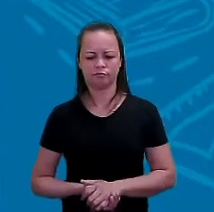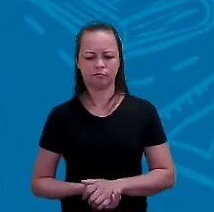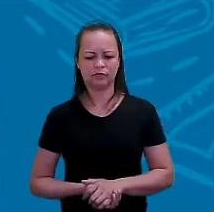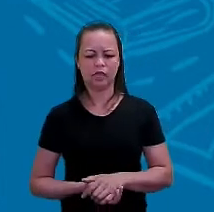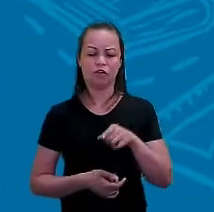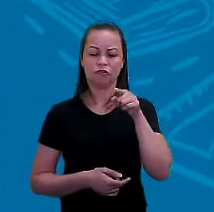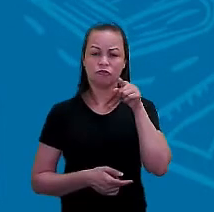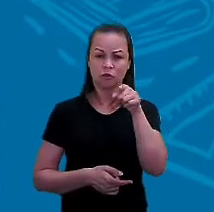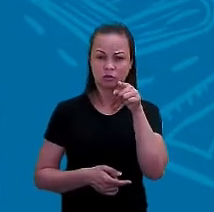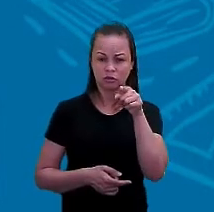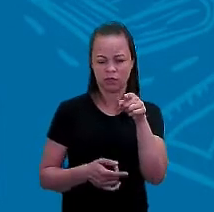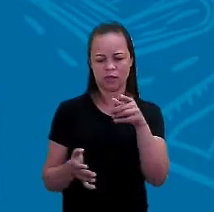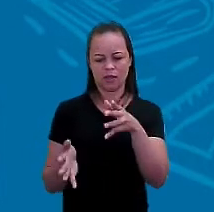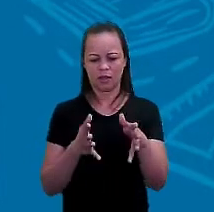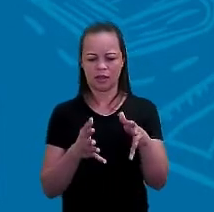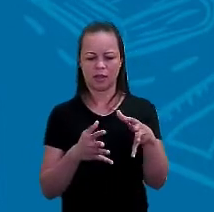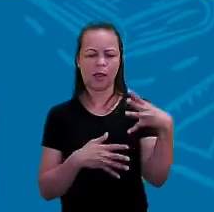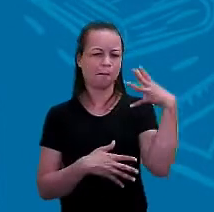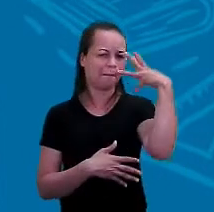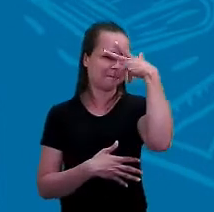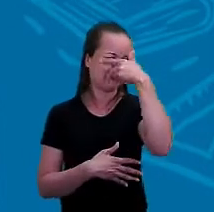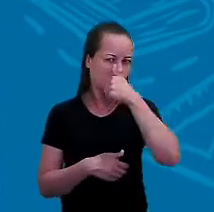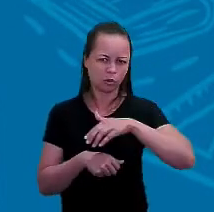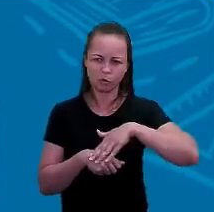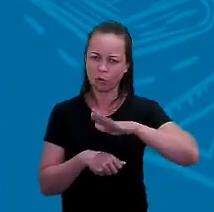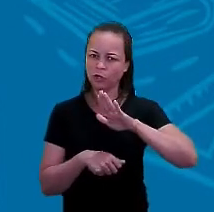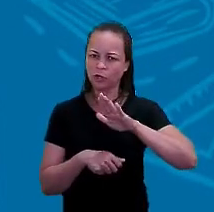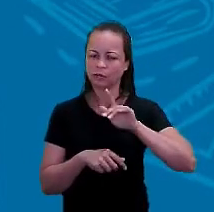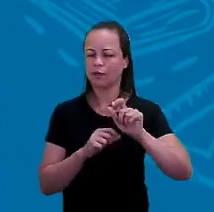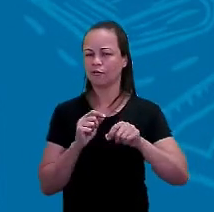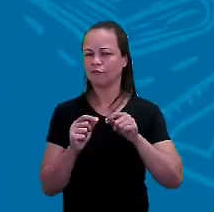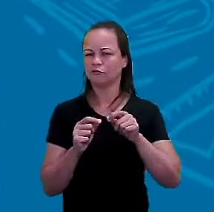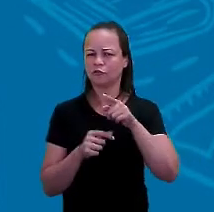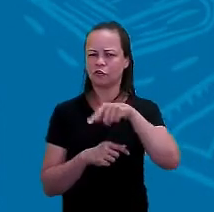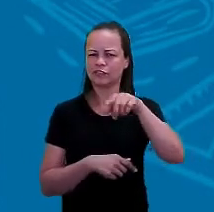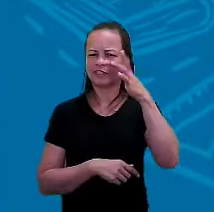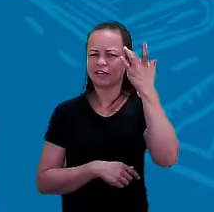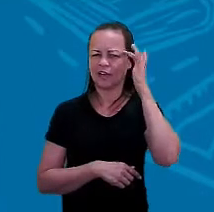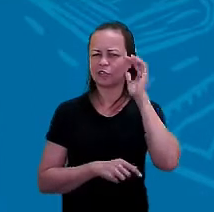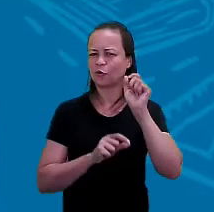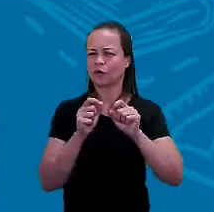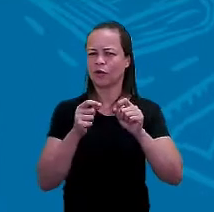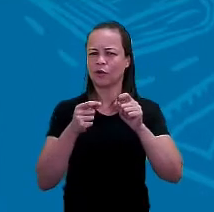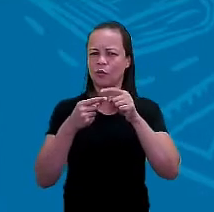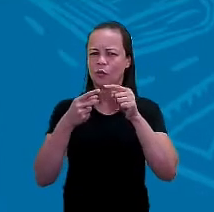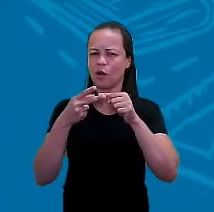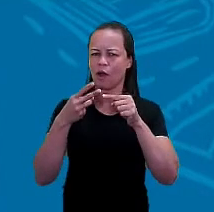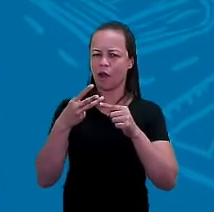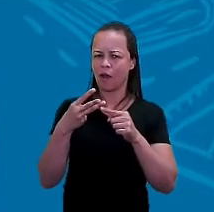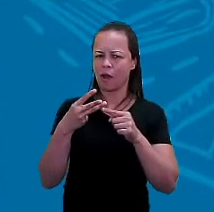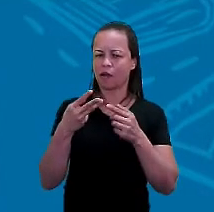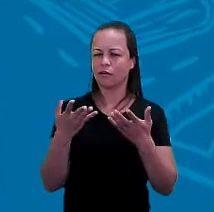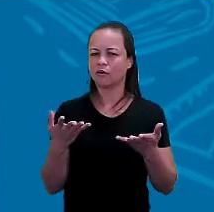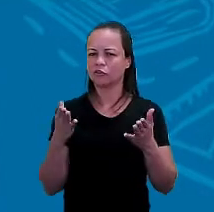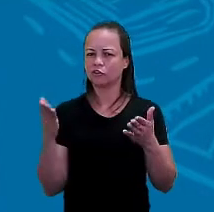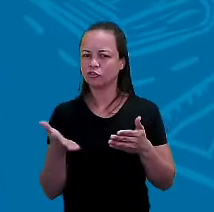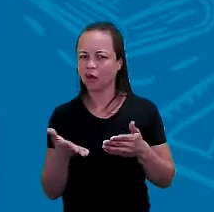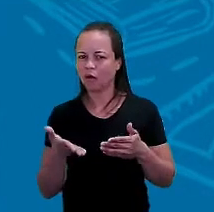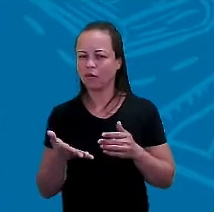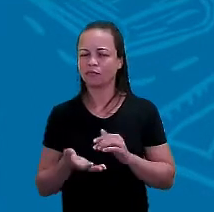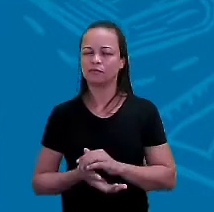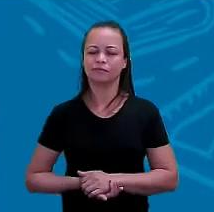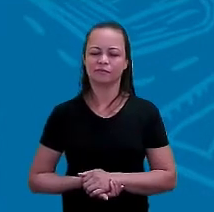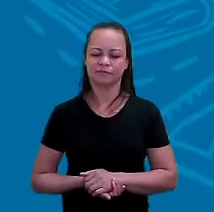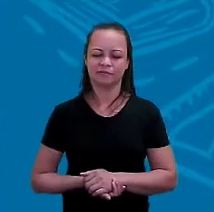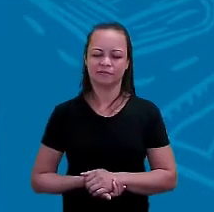E você é muito bonita. O que vocês acham? 3 segundos. 1, 2, 3, go. Let